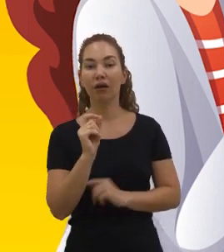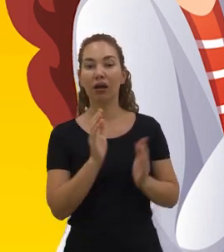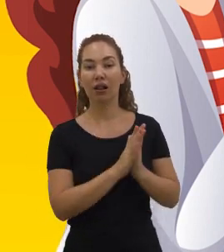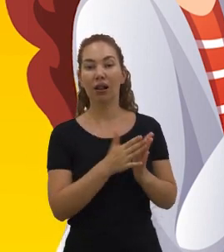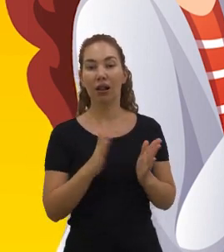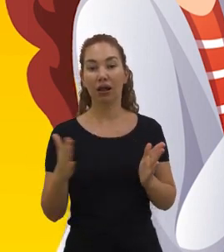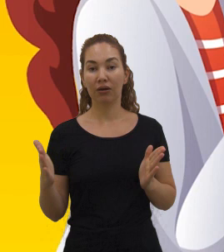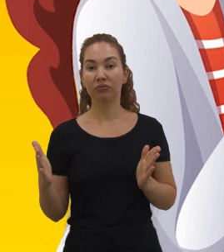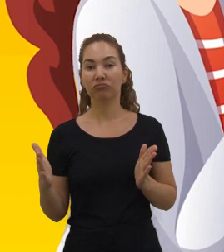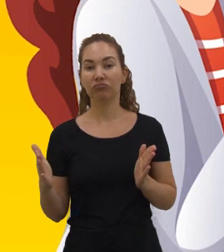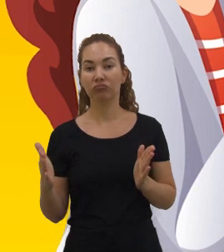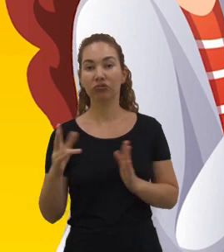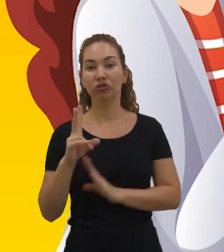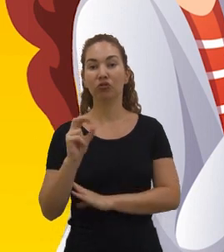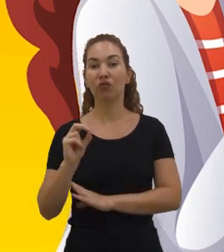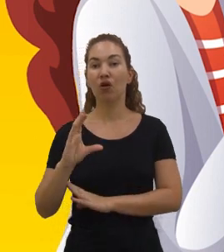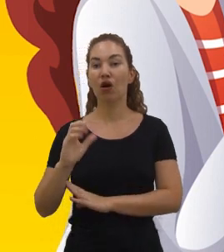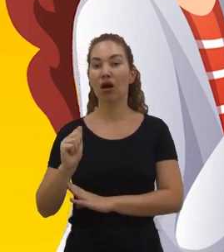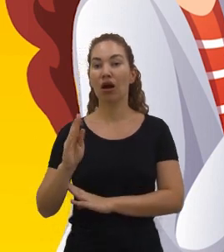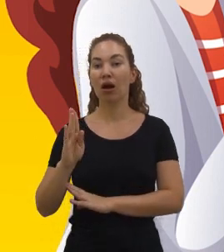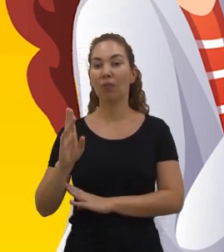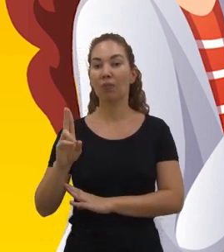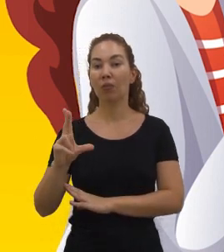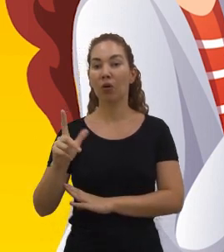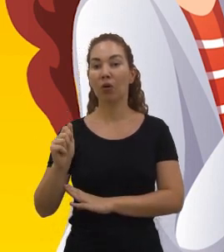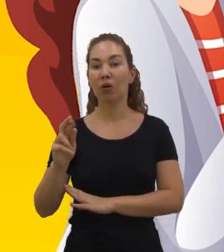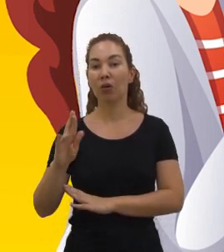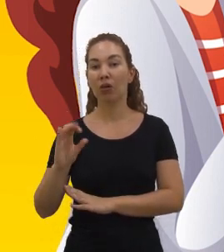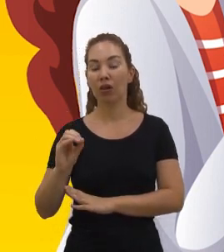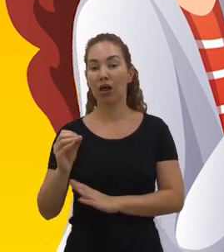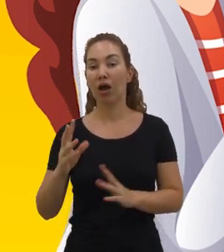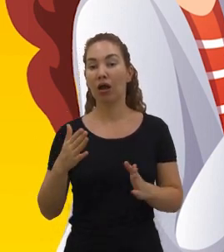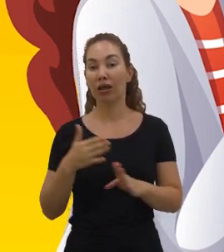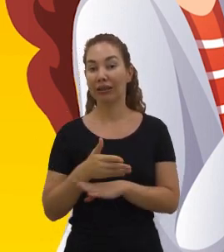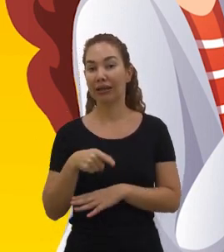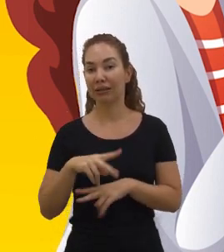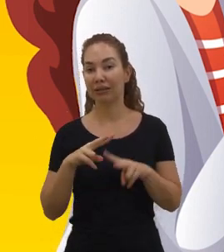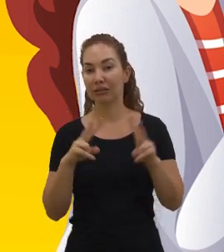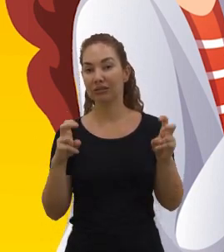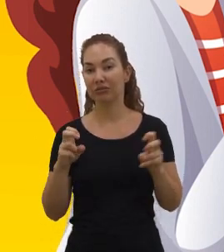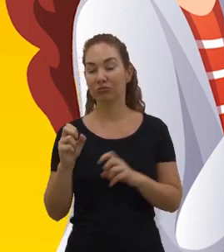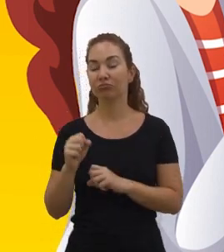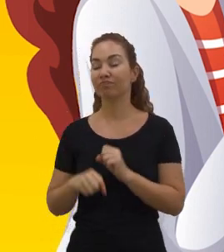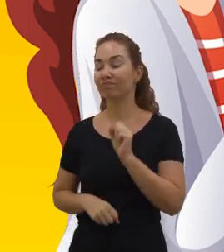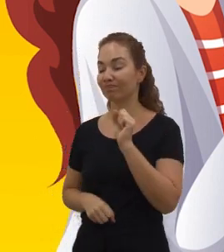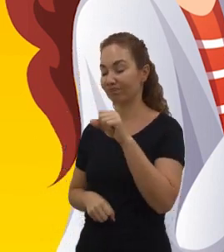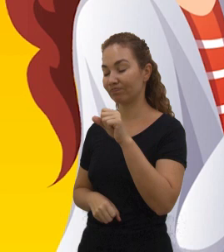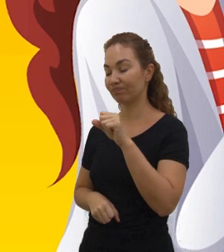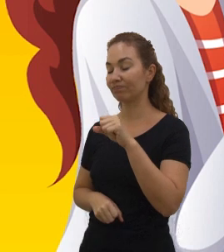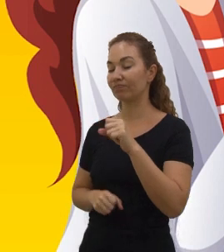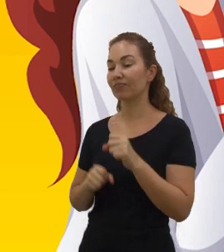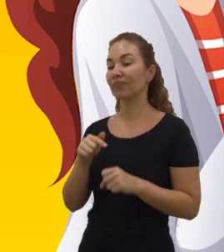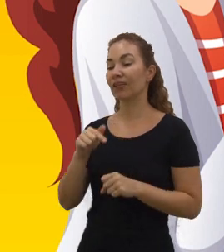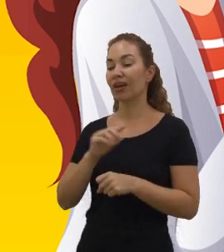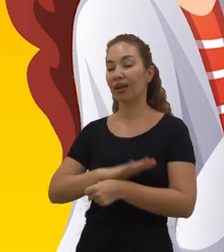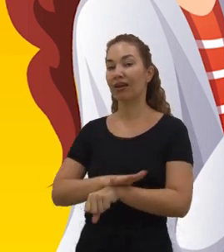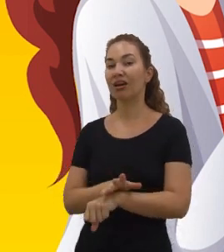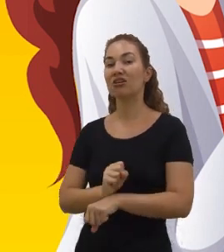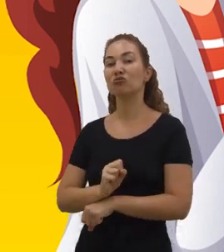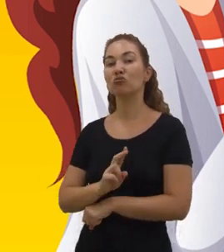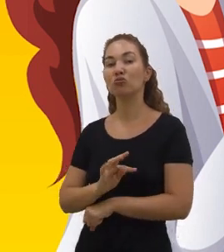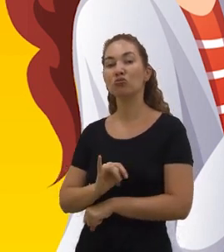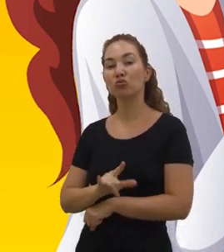cartilha do vocabulário, né? O que tu acha? Aproveitar esse assunto? Sim, aham. É a questão do racismo sutil,